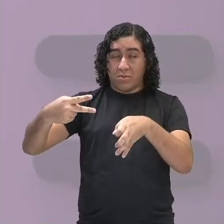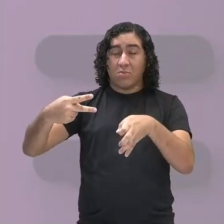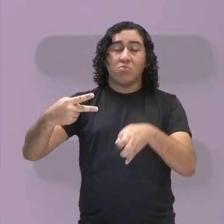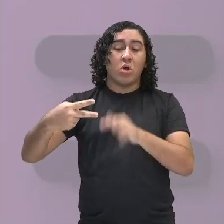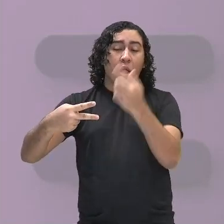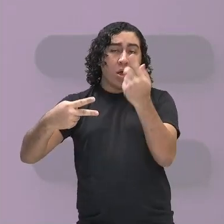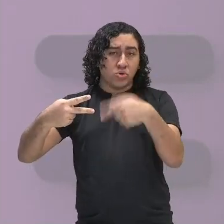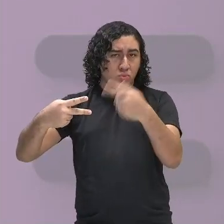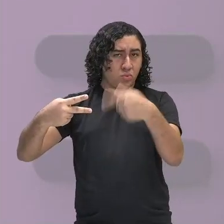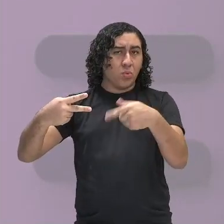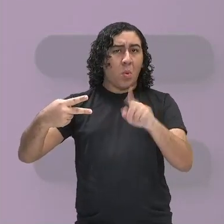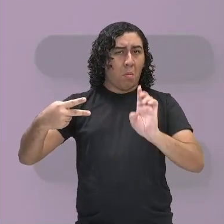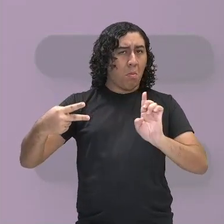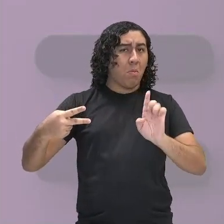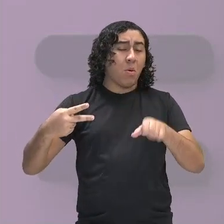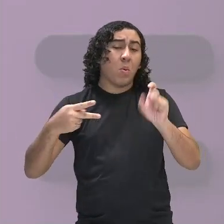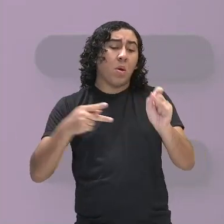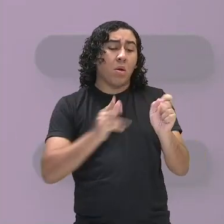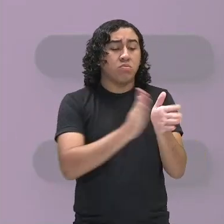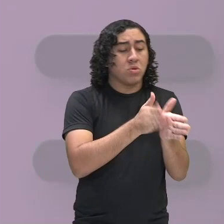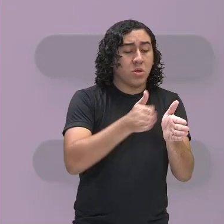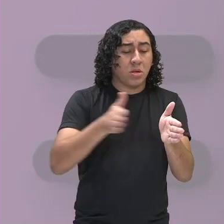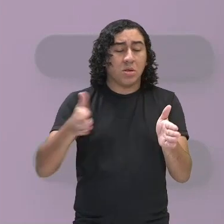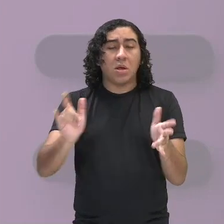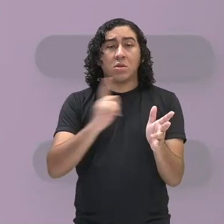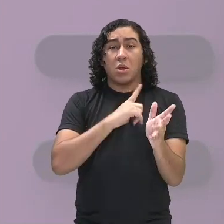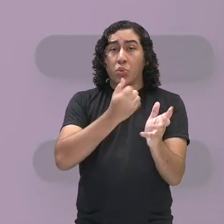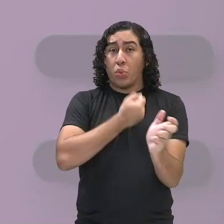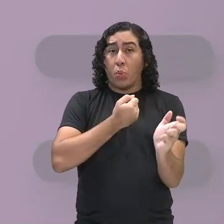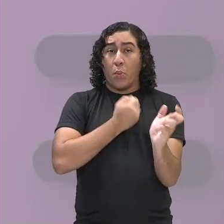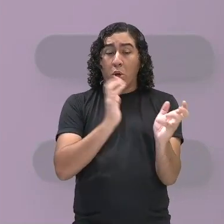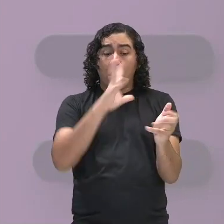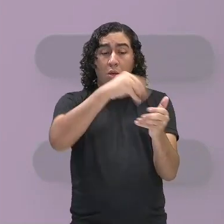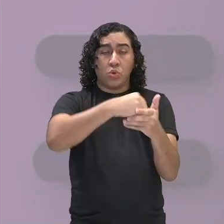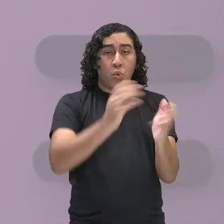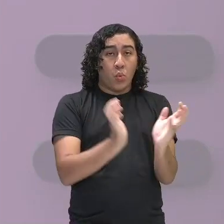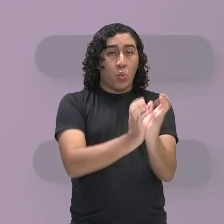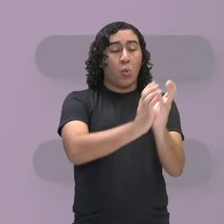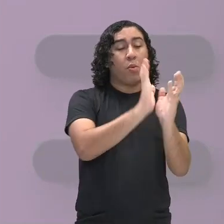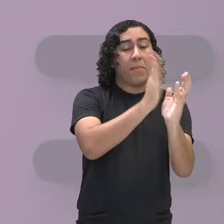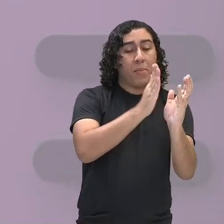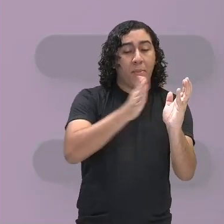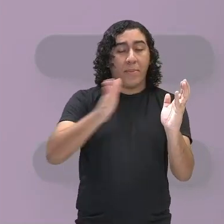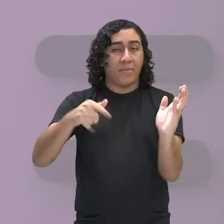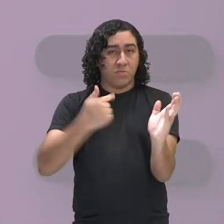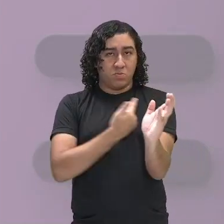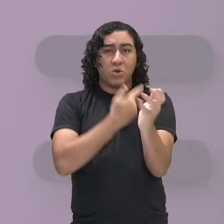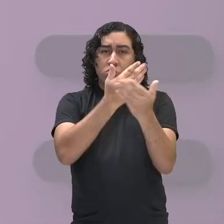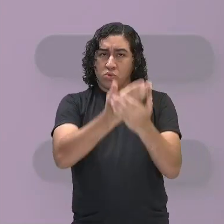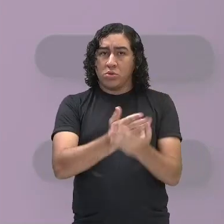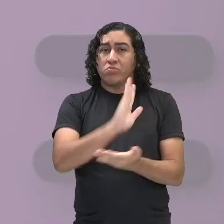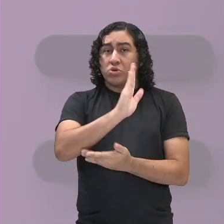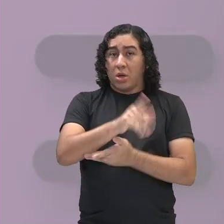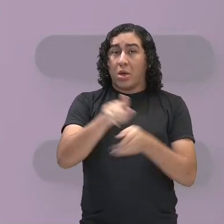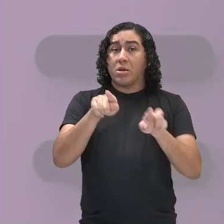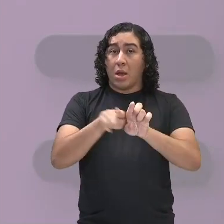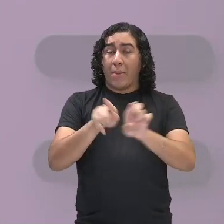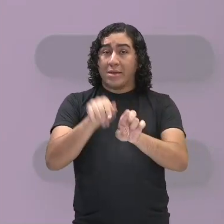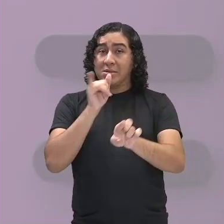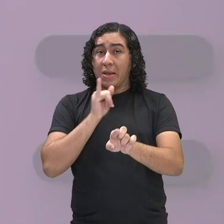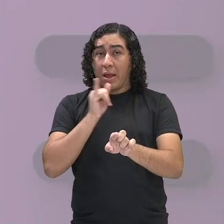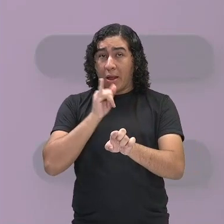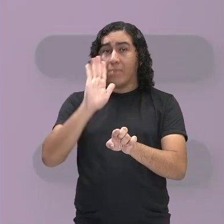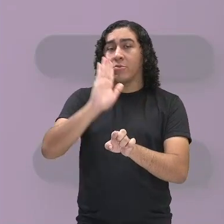são sequências numéricas, tá bom? Nós já estudamos as sequências numéricas, vimos alguns exemplos,